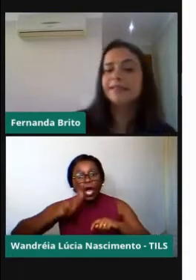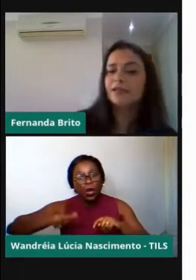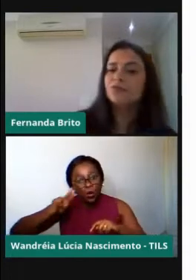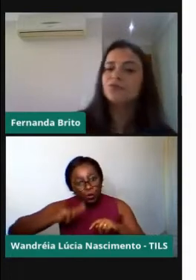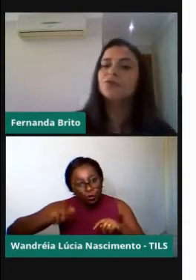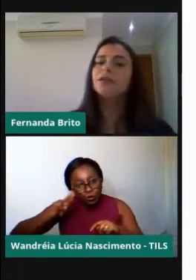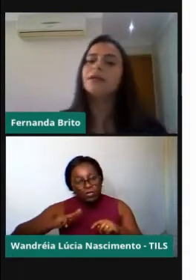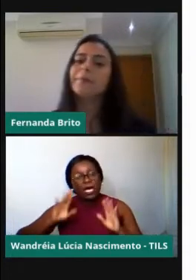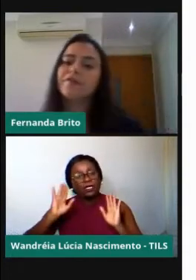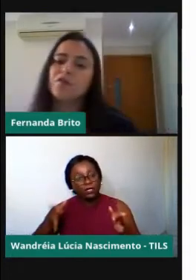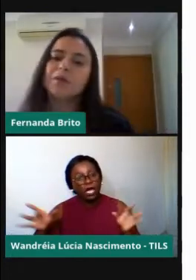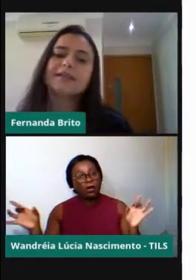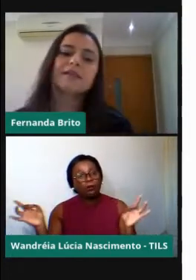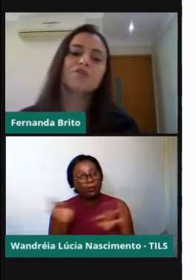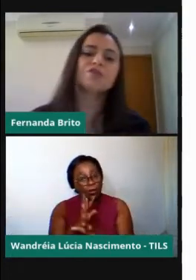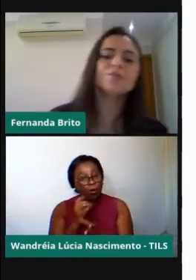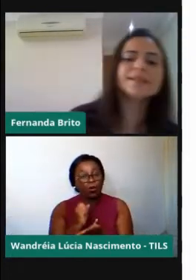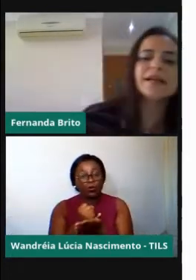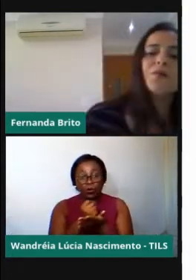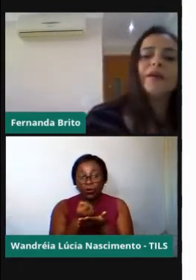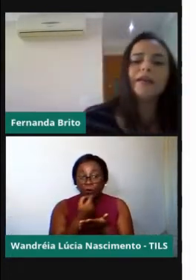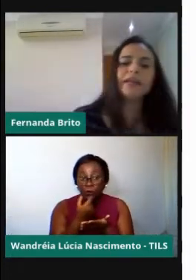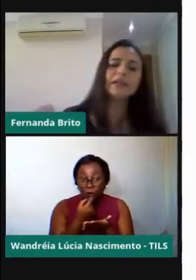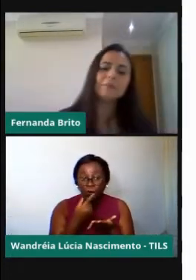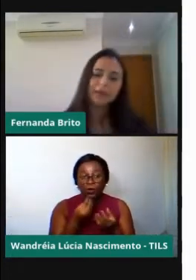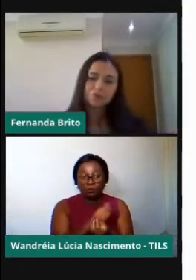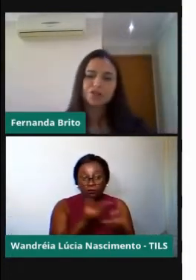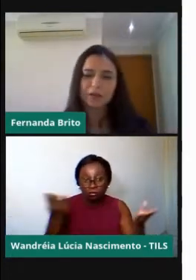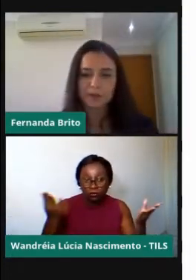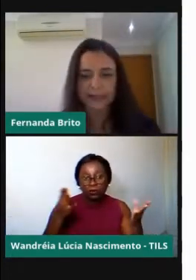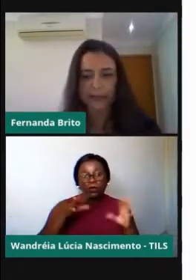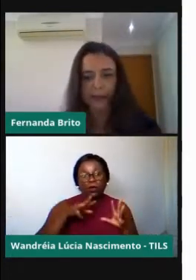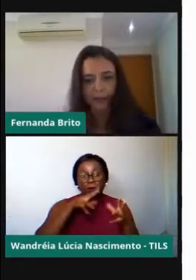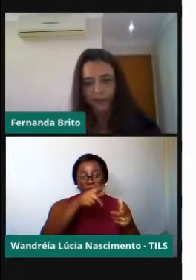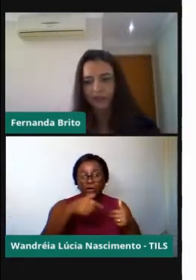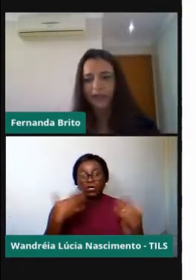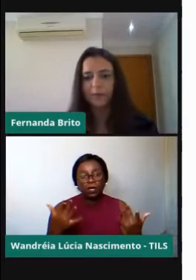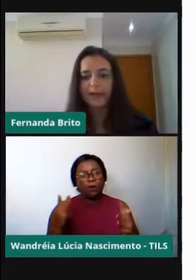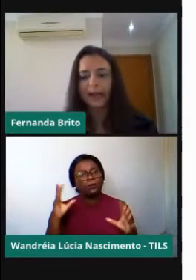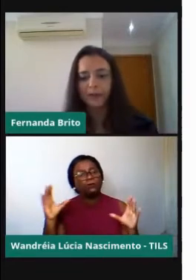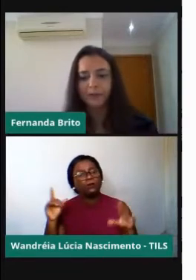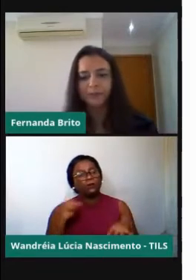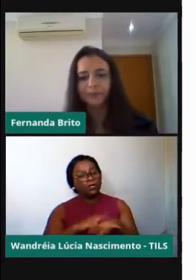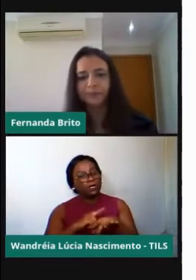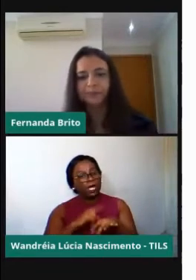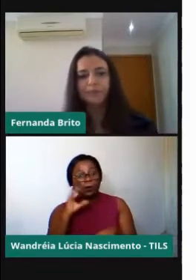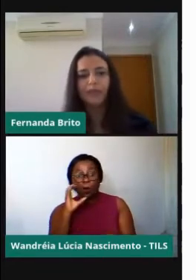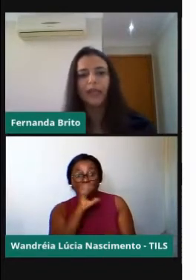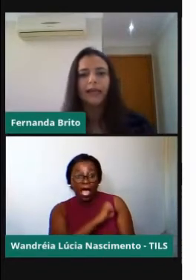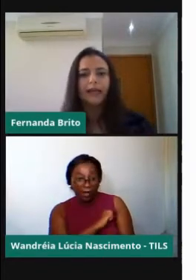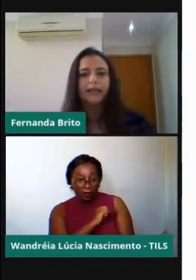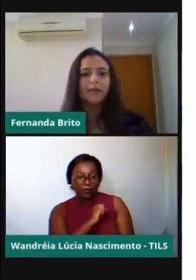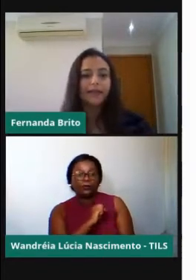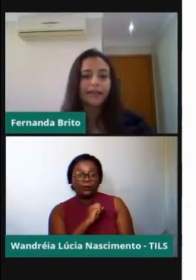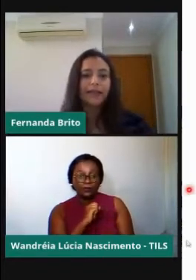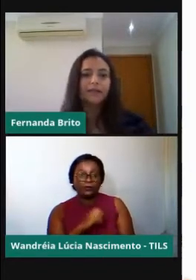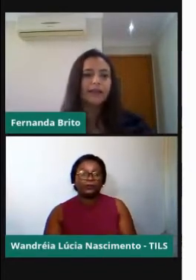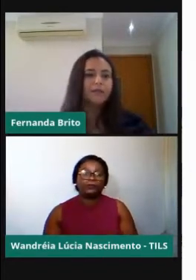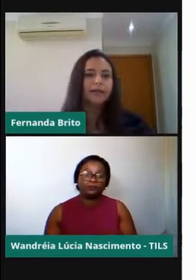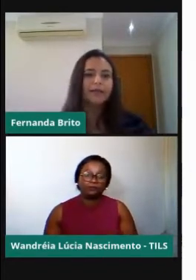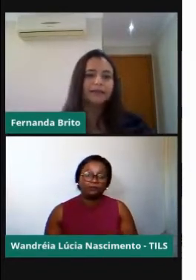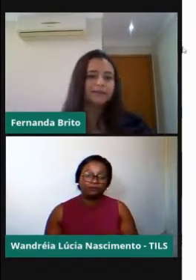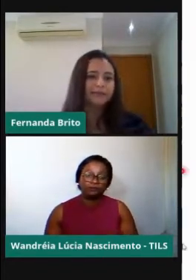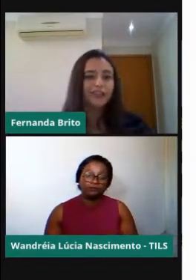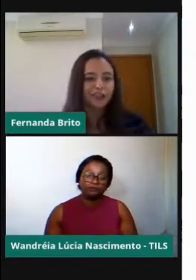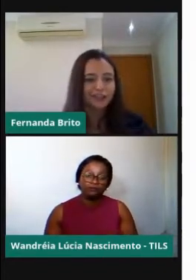fornecimento farmacêutico para formulação e distribuição e menos tempo, assim, para poder chegar ao mercado. Então, aqui eu